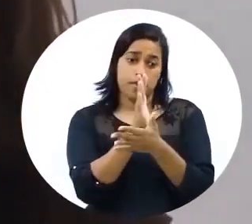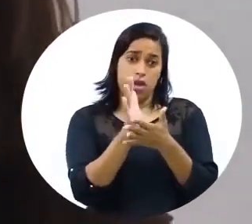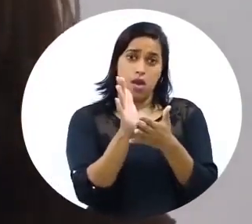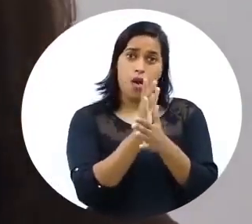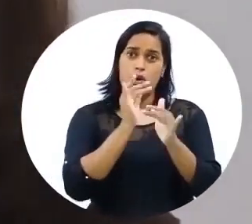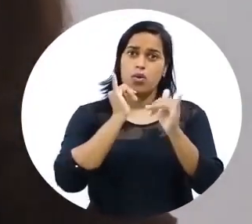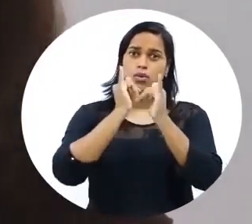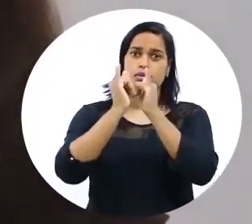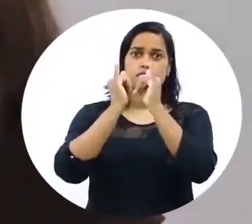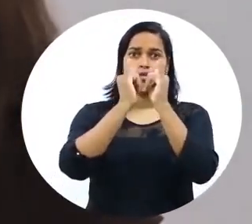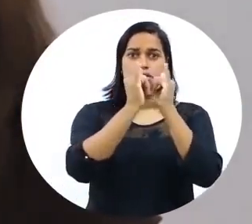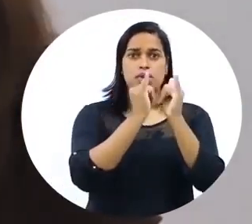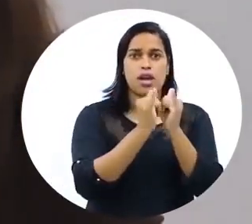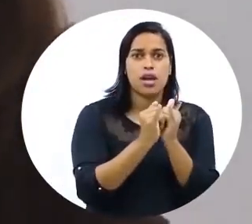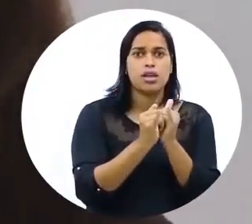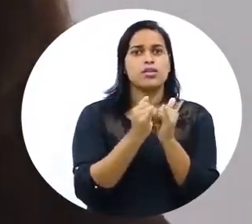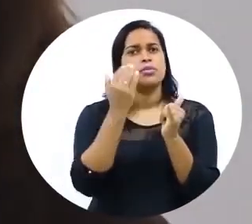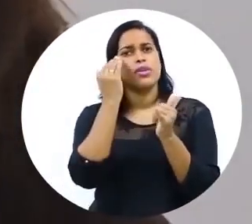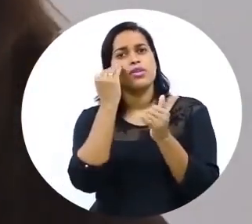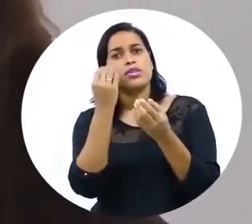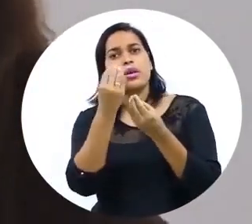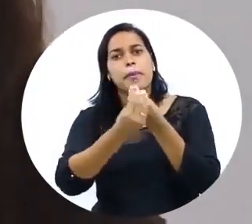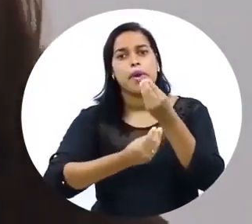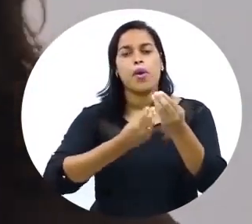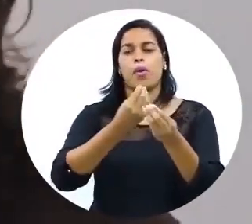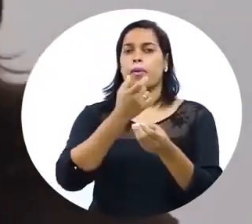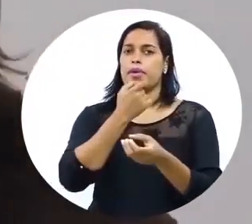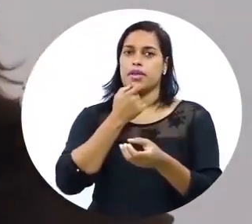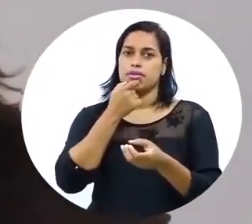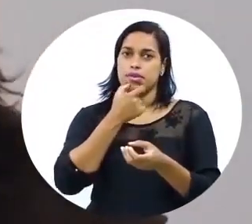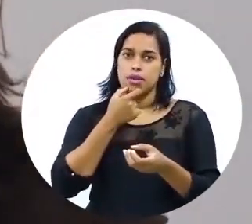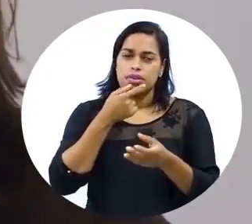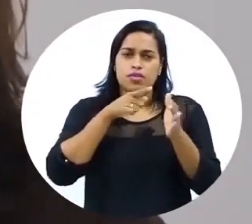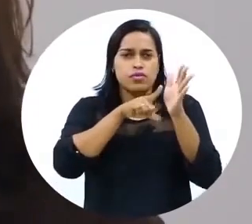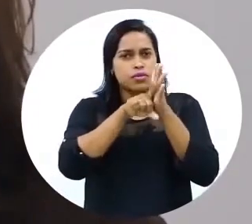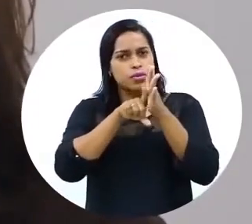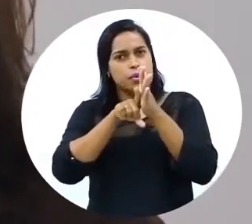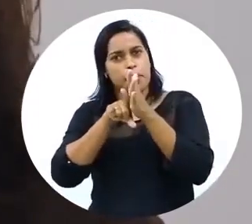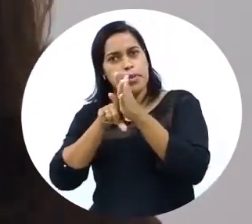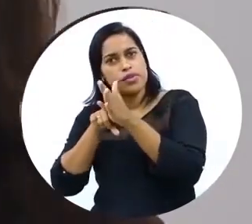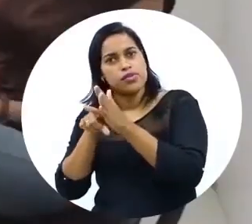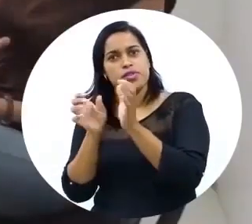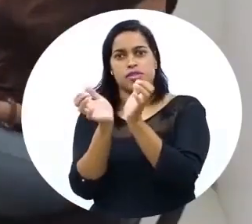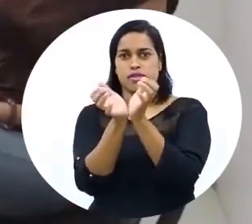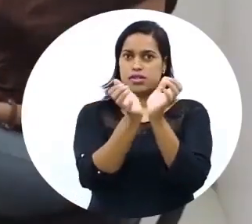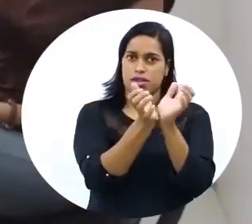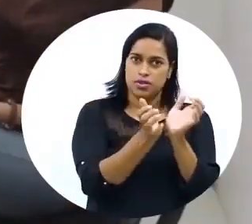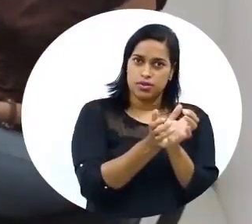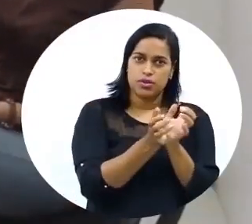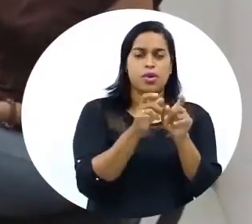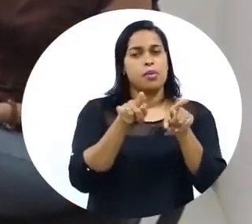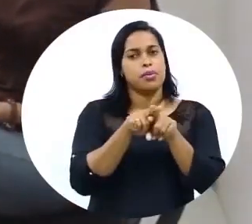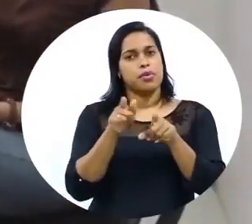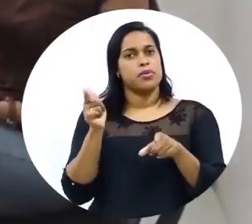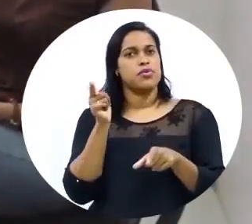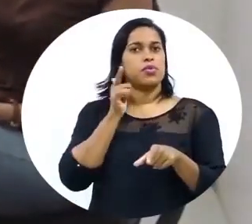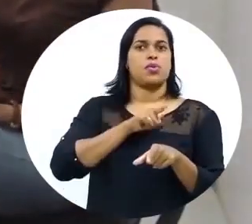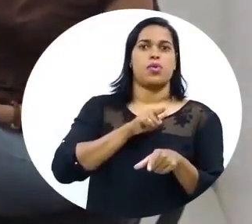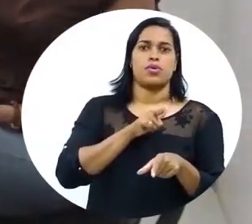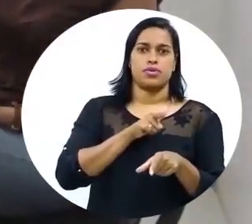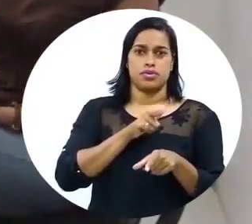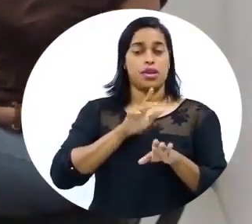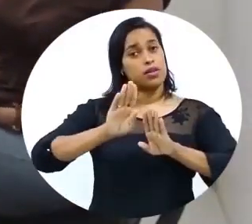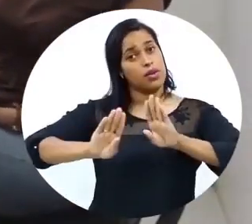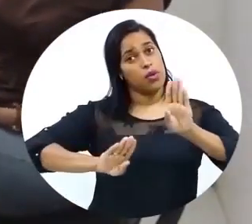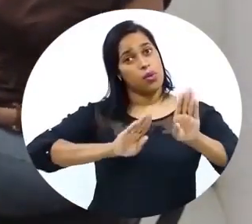que você pode fazer uma simulação para ver como é que está seu nível de inglês. Pesquisa lá no Google que você consegue. Então, cuidado também com